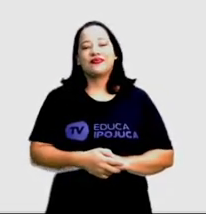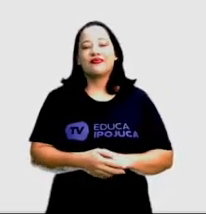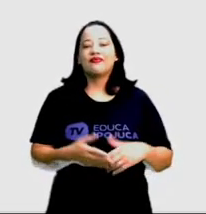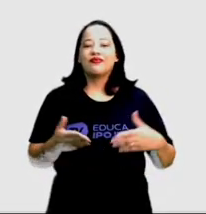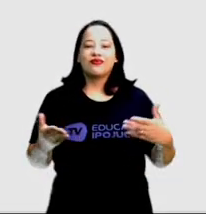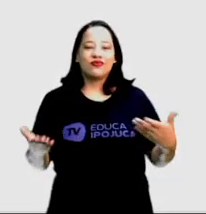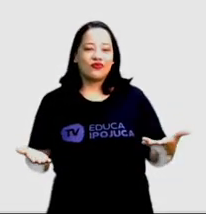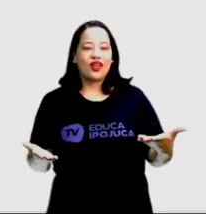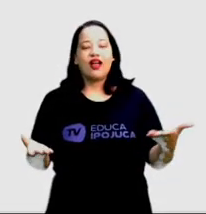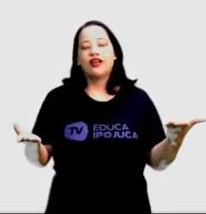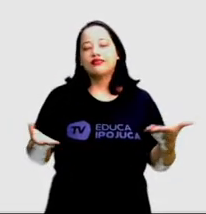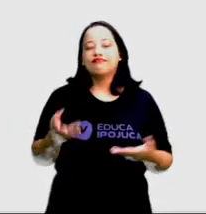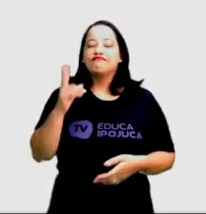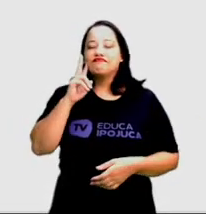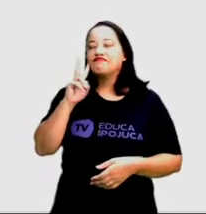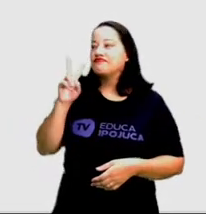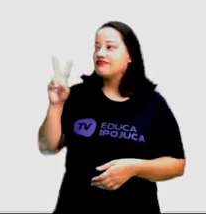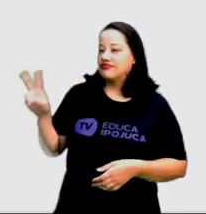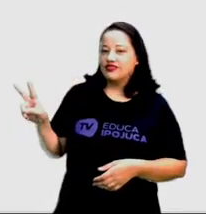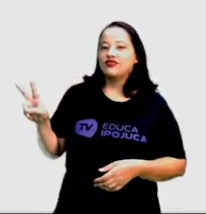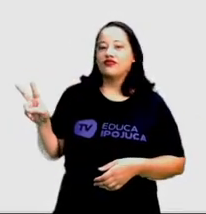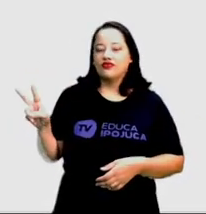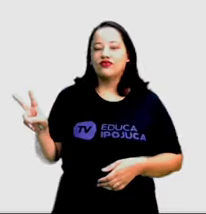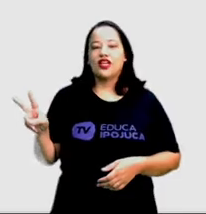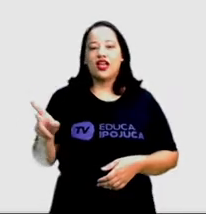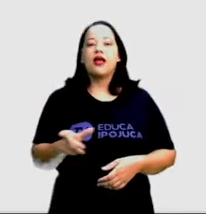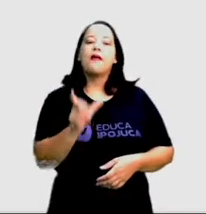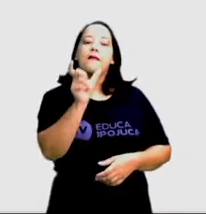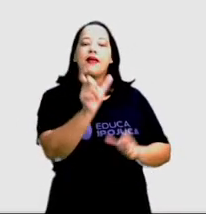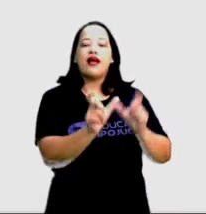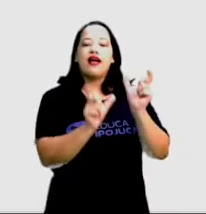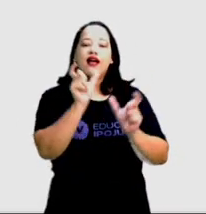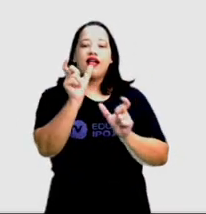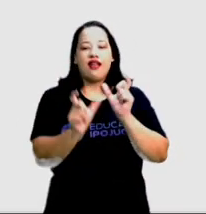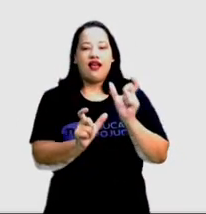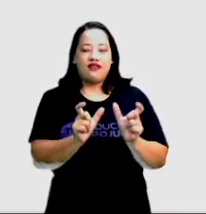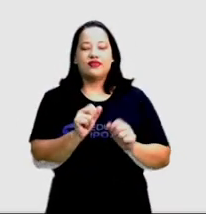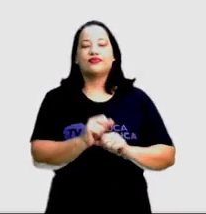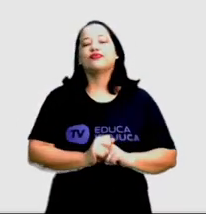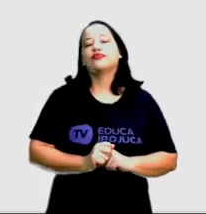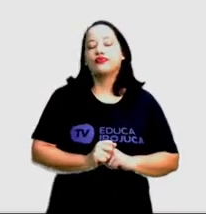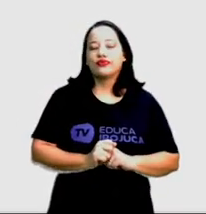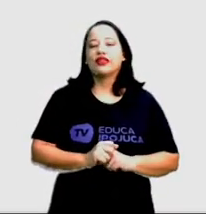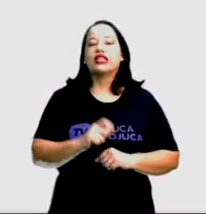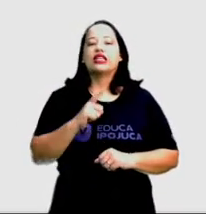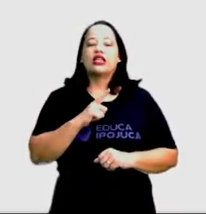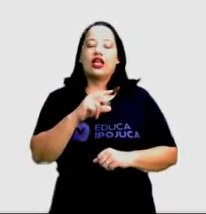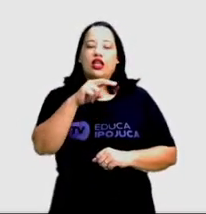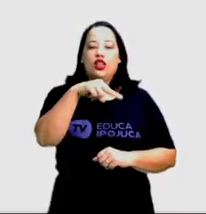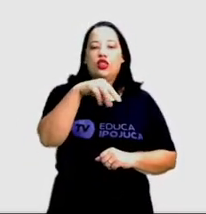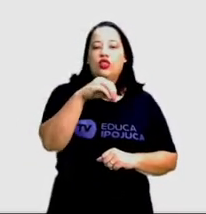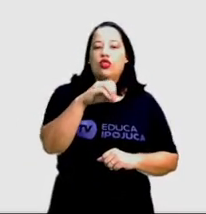Bom, vamos ver aqui algumas palavras em jogo. Nós temos aqui Noé,